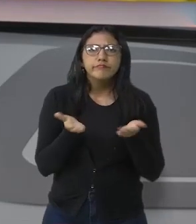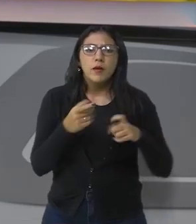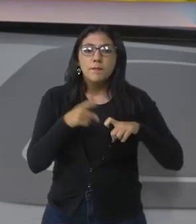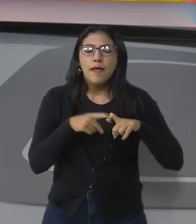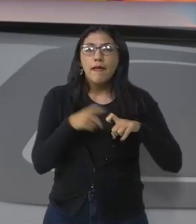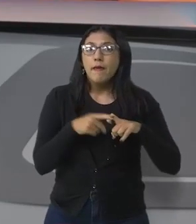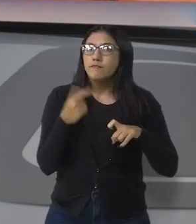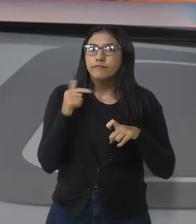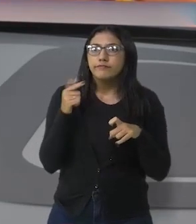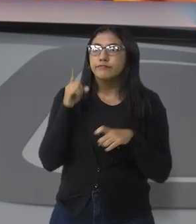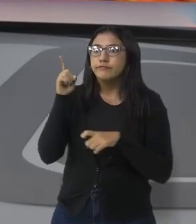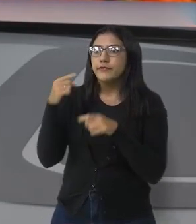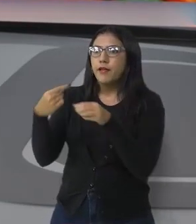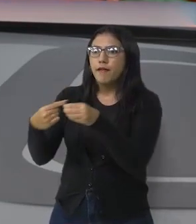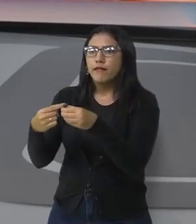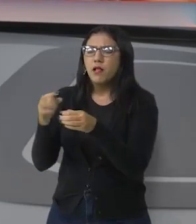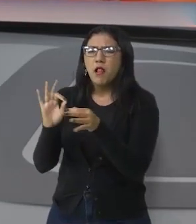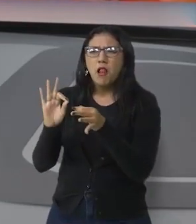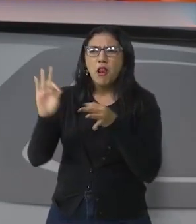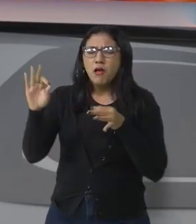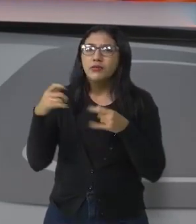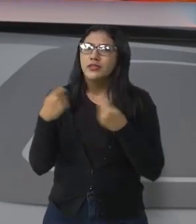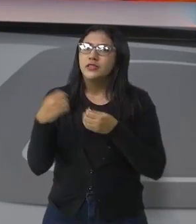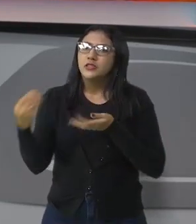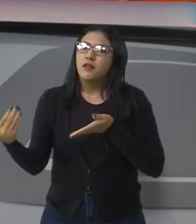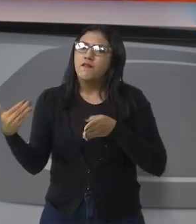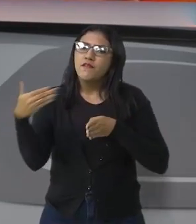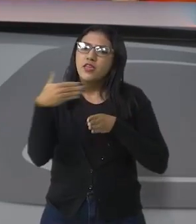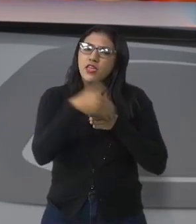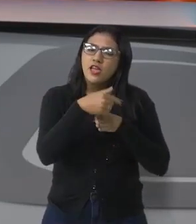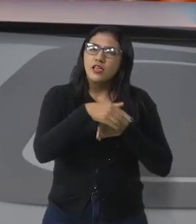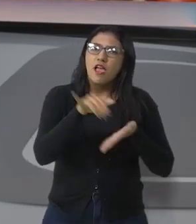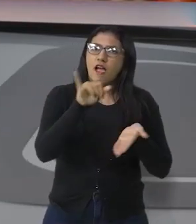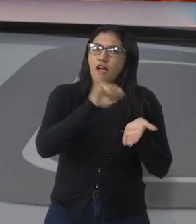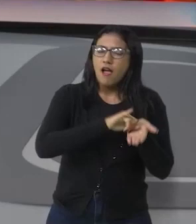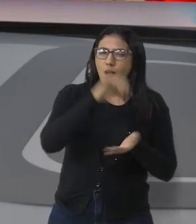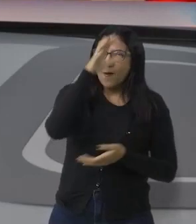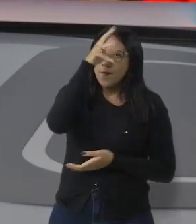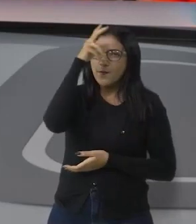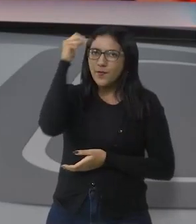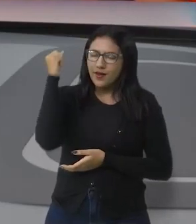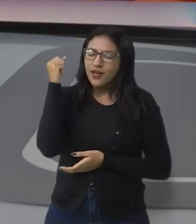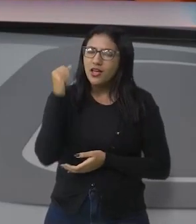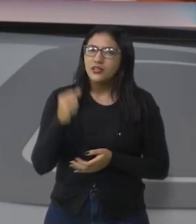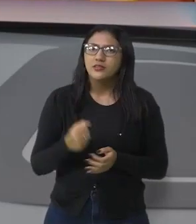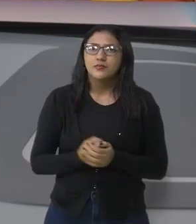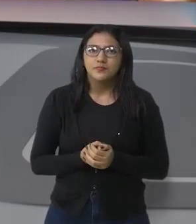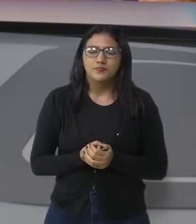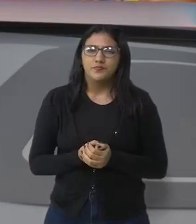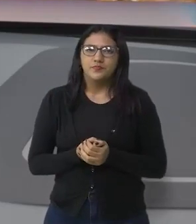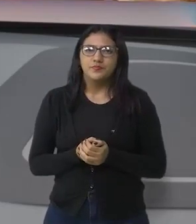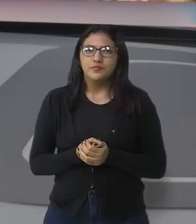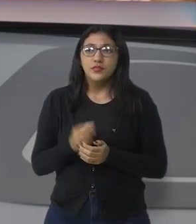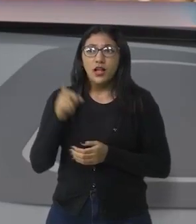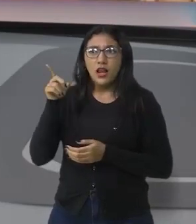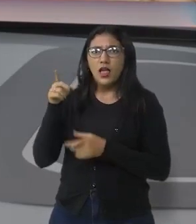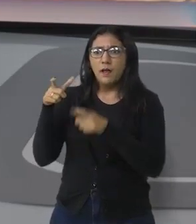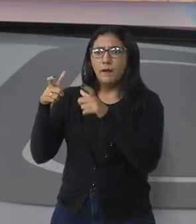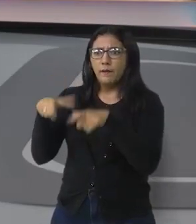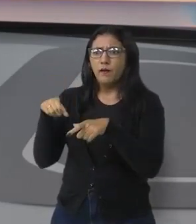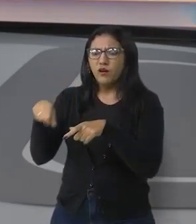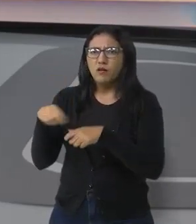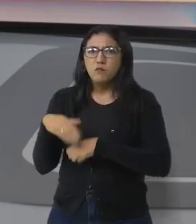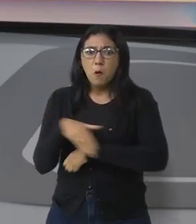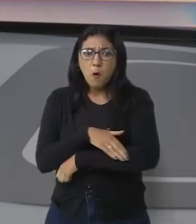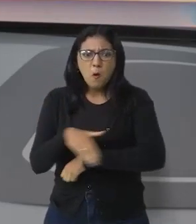no município, então ele acaba se destinando à capital do estado, Manaus. E aí o que acontece? Lá na comunidade ele não tem uma